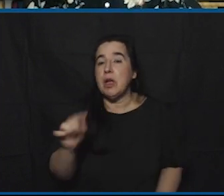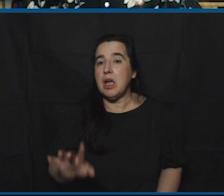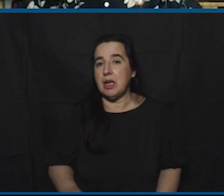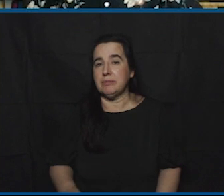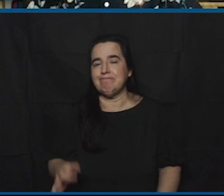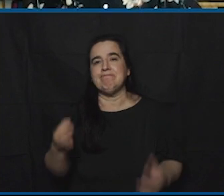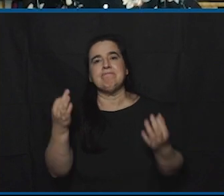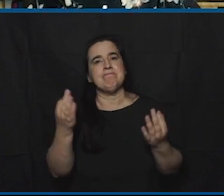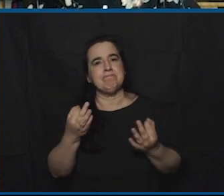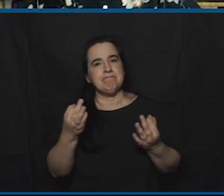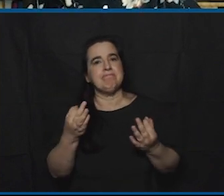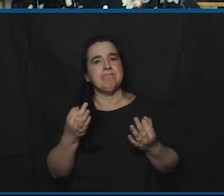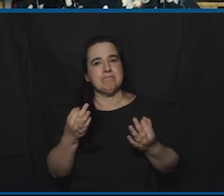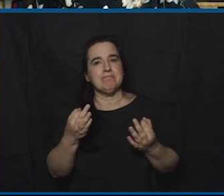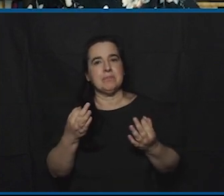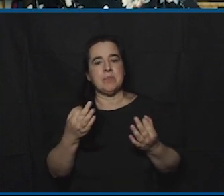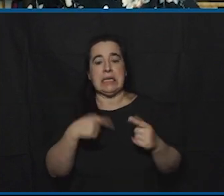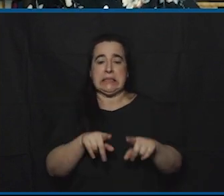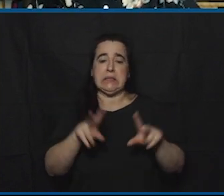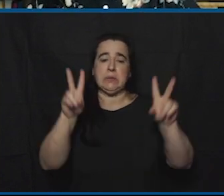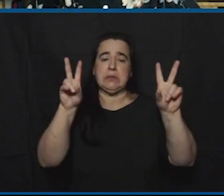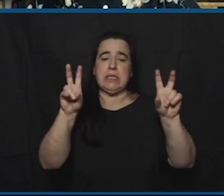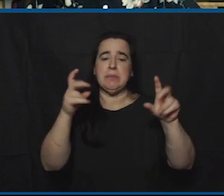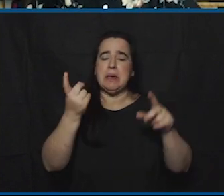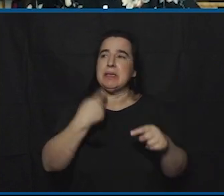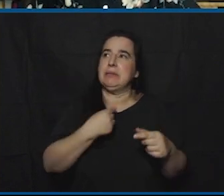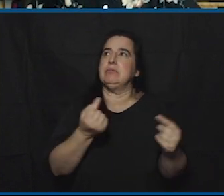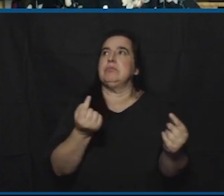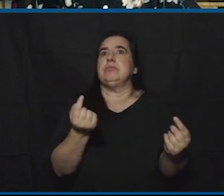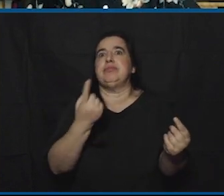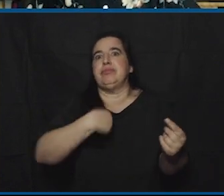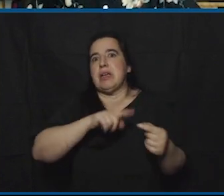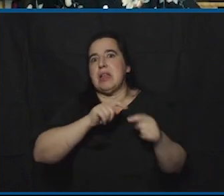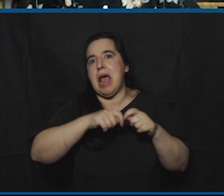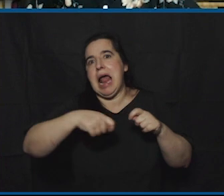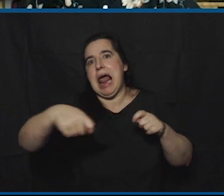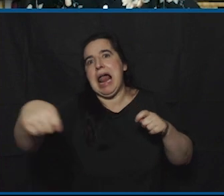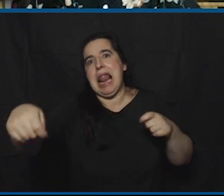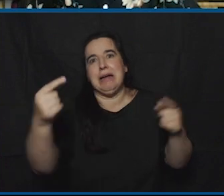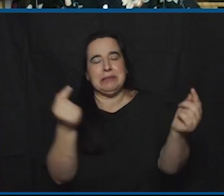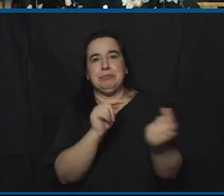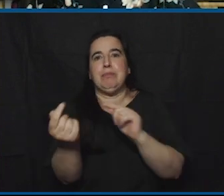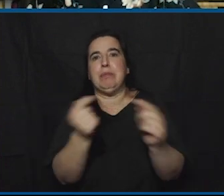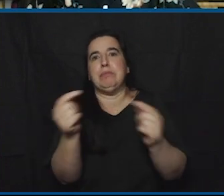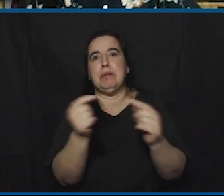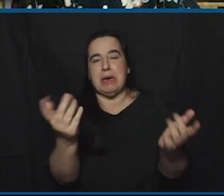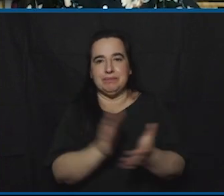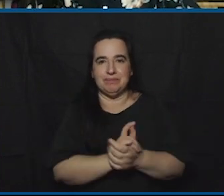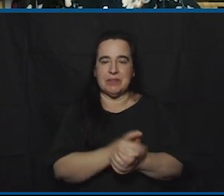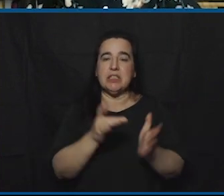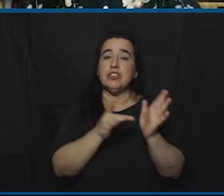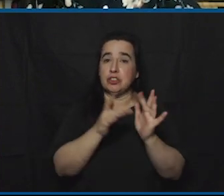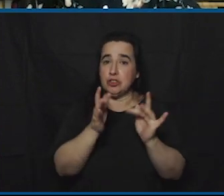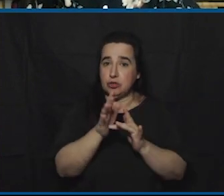efetivamente, este era um assunto que daria para nós comentarmos aqui durante algum tempo, mas Jesus